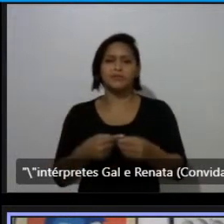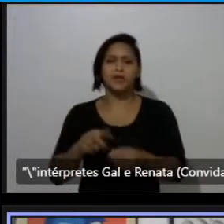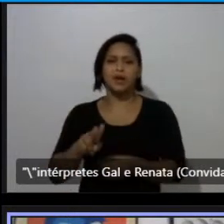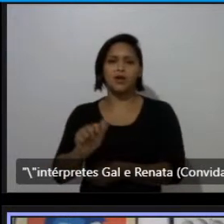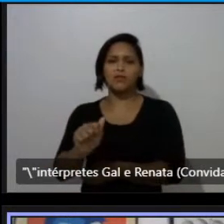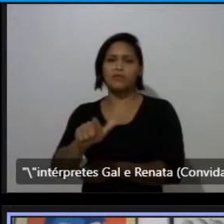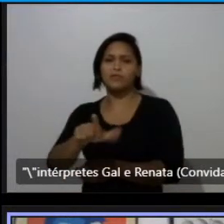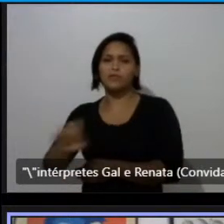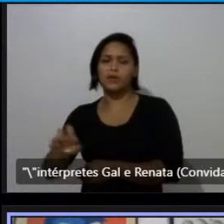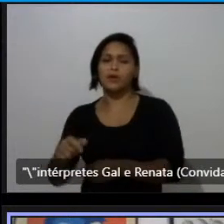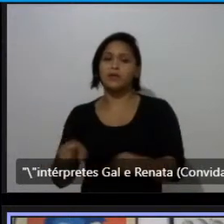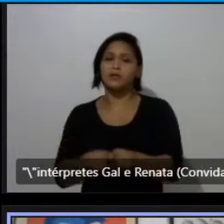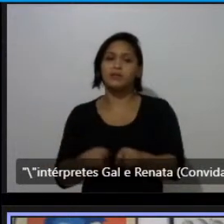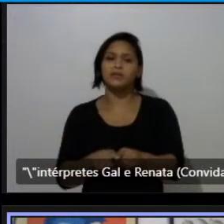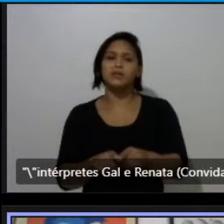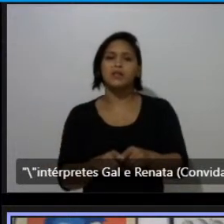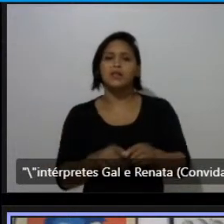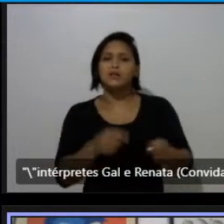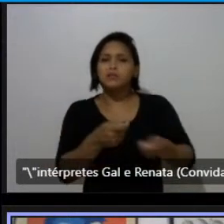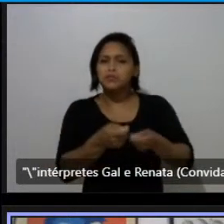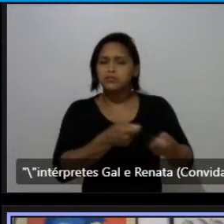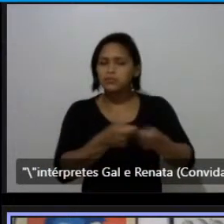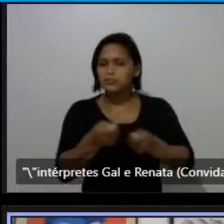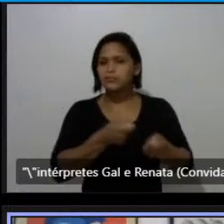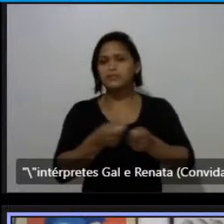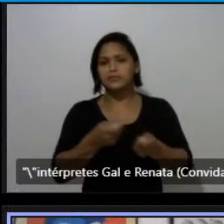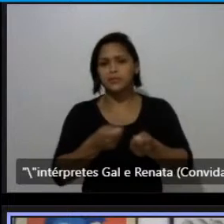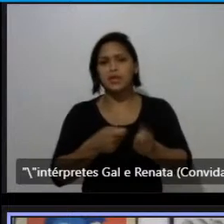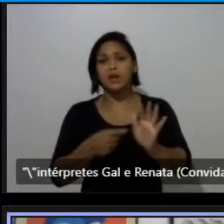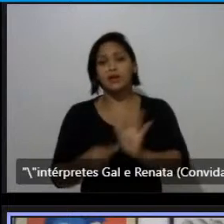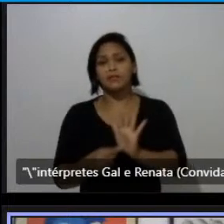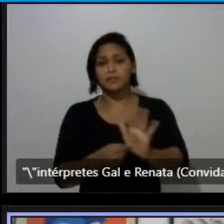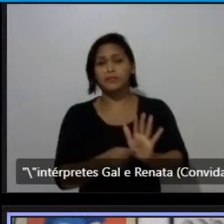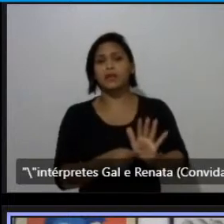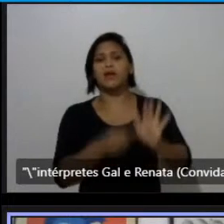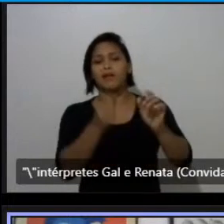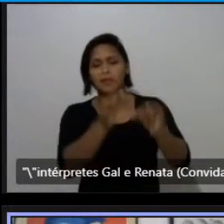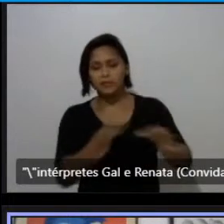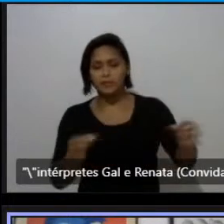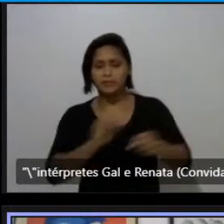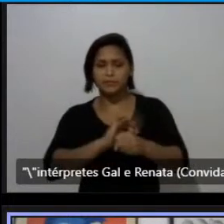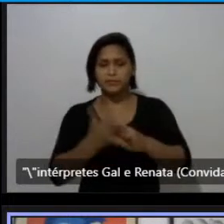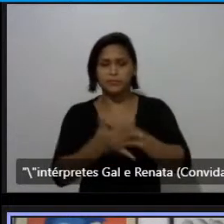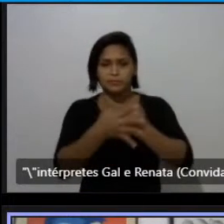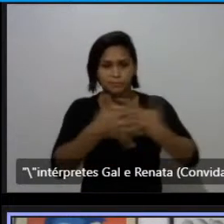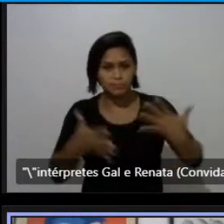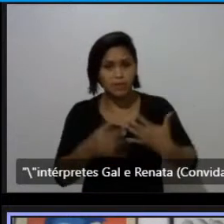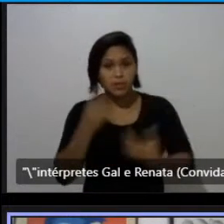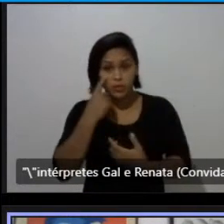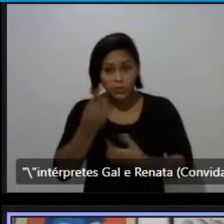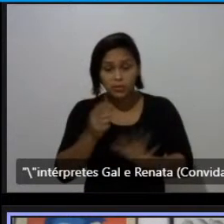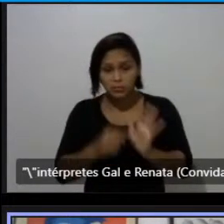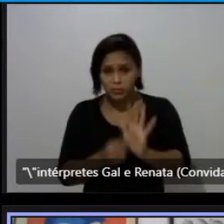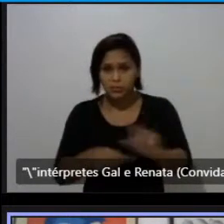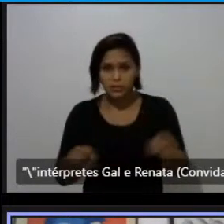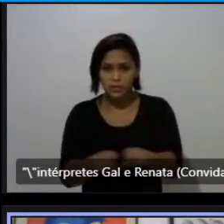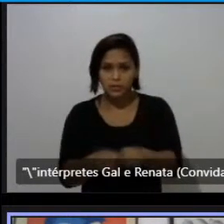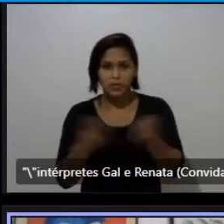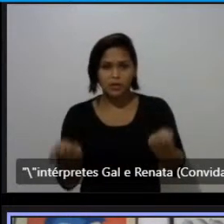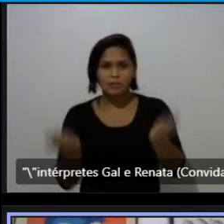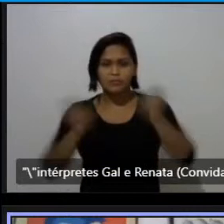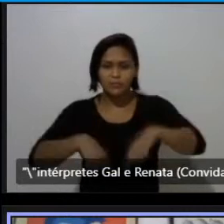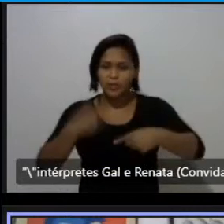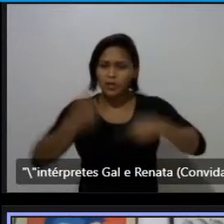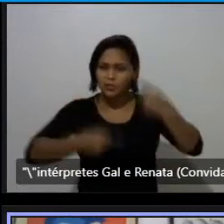posicionaram de uma forma muito aguerrida diante da dimensão da pandemia. Então, achei interessante trazer para que a gente pudesse